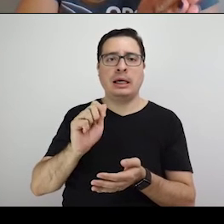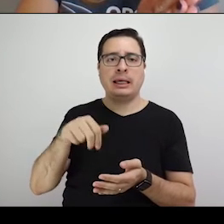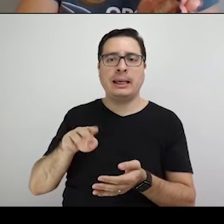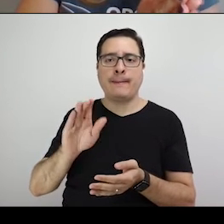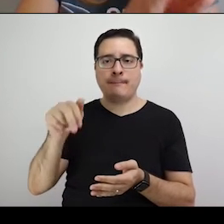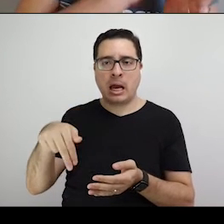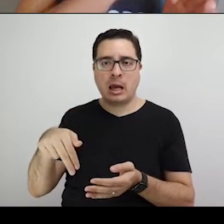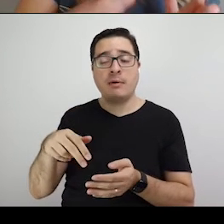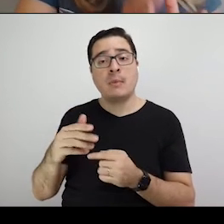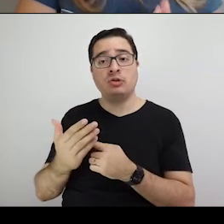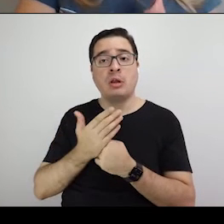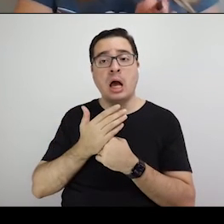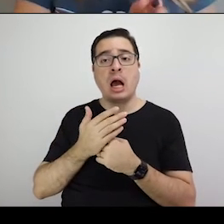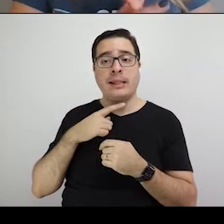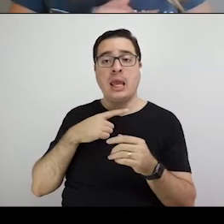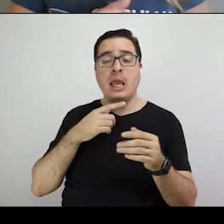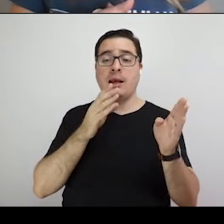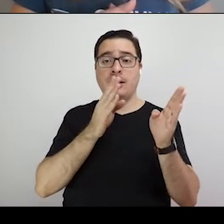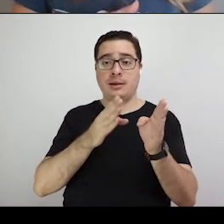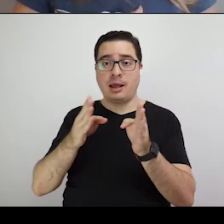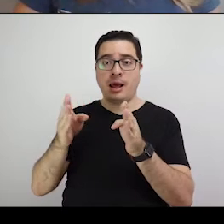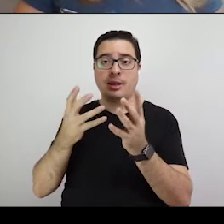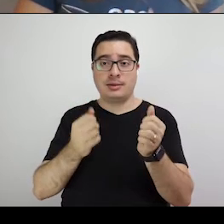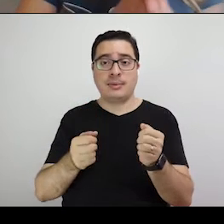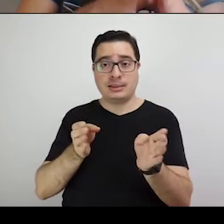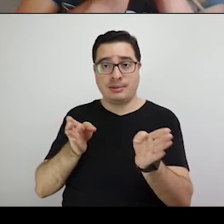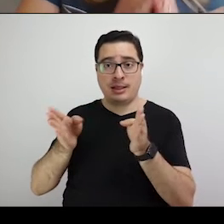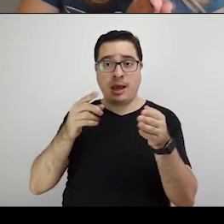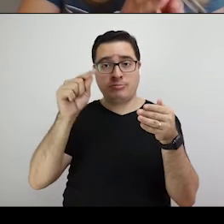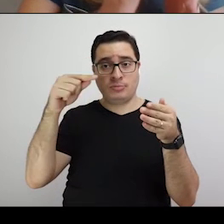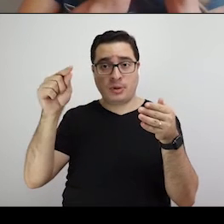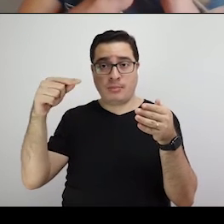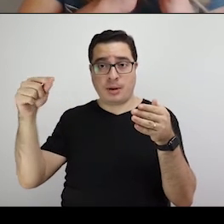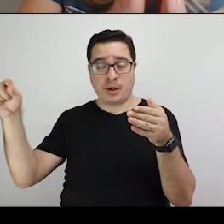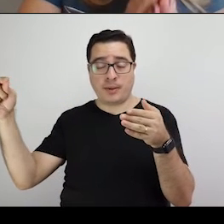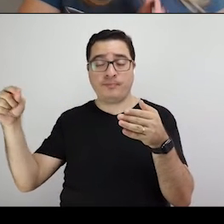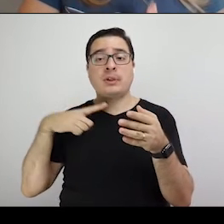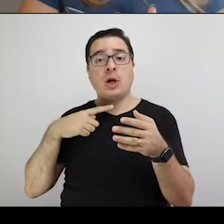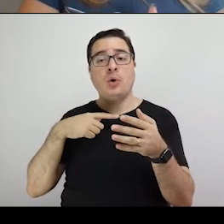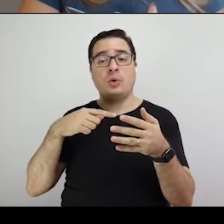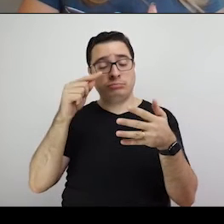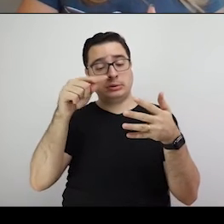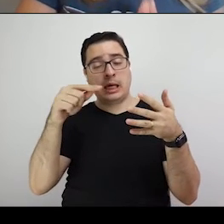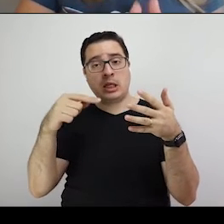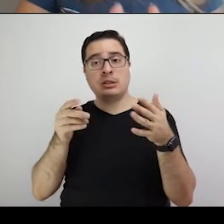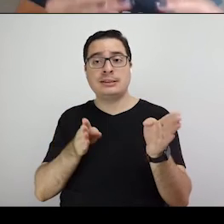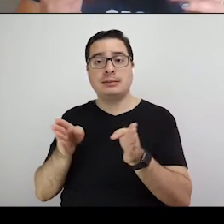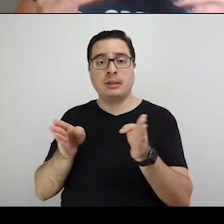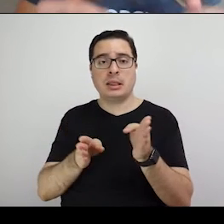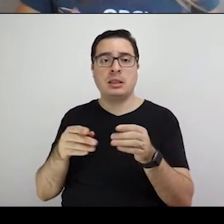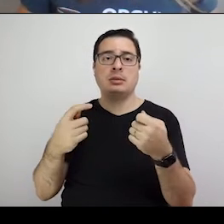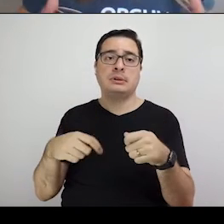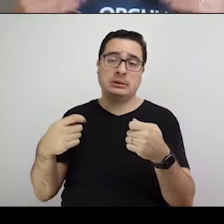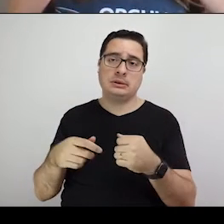cobrir também os critérios de aceite de acessibilidade. Estes são os critérios de acessibilidade, né? Então,